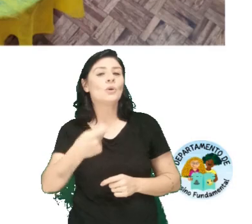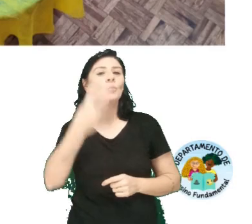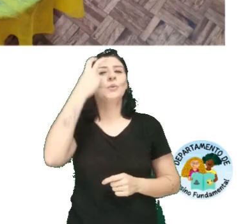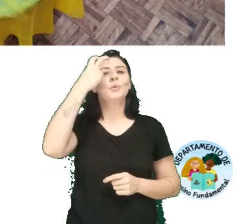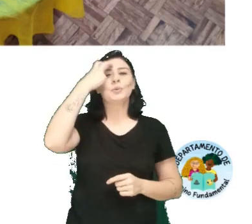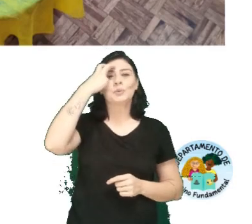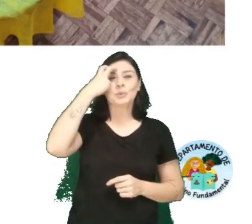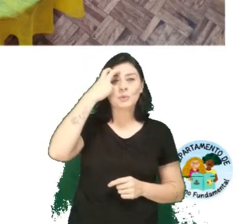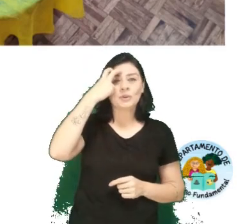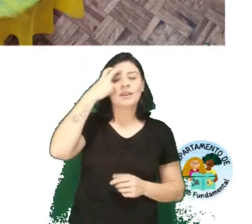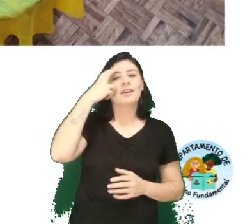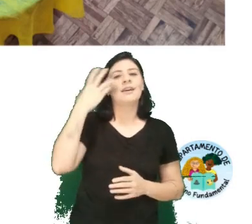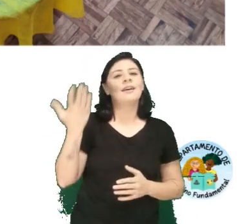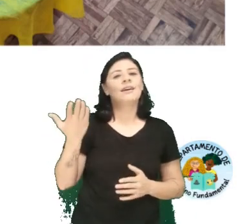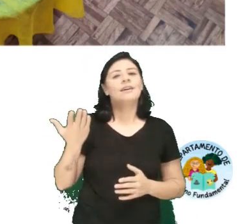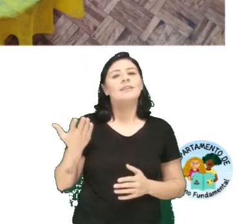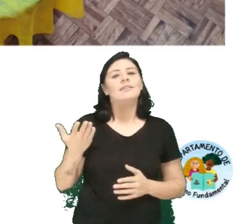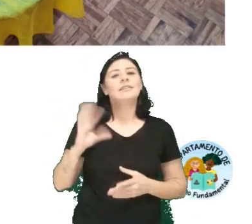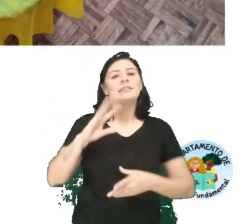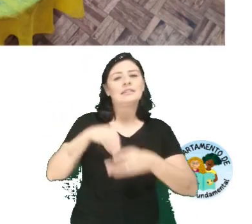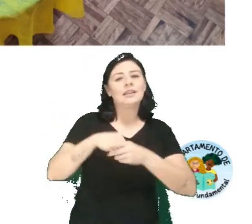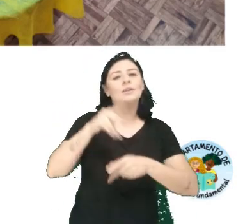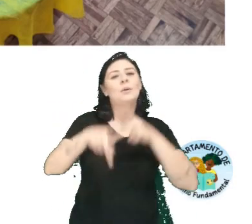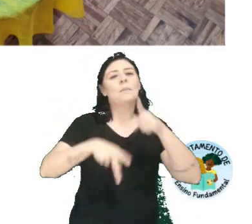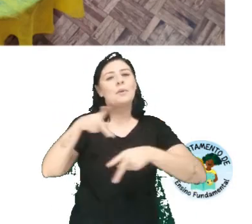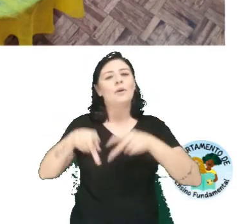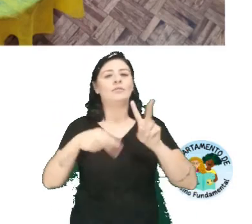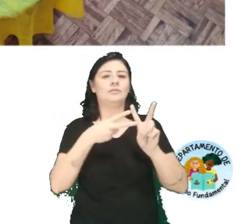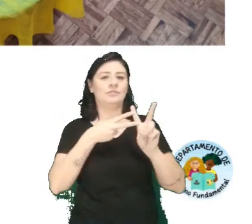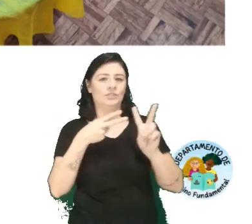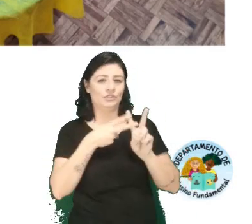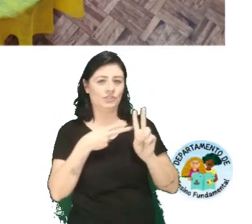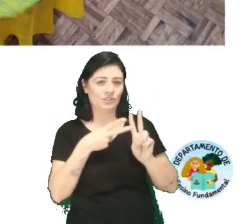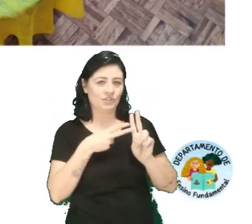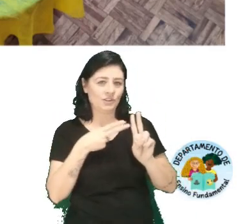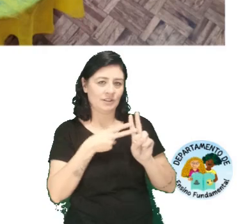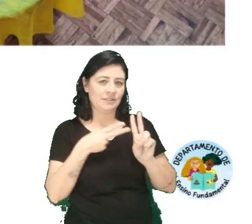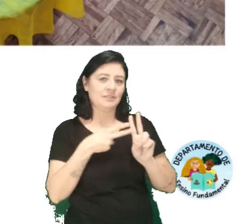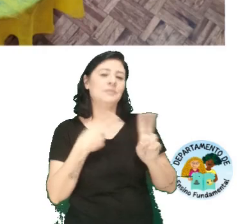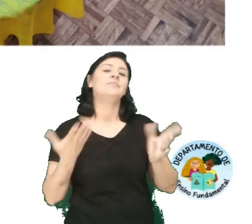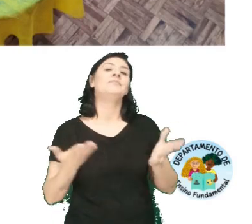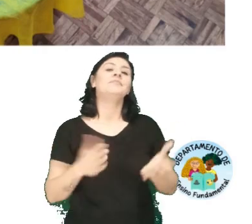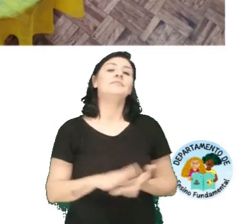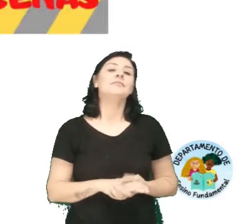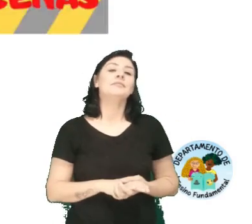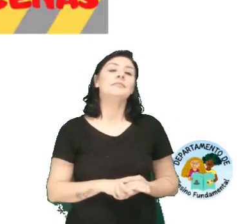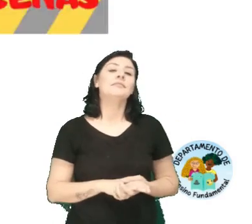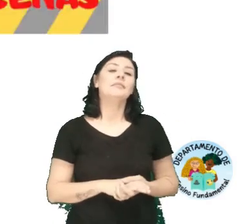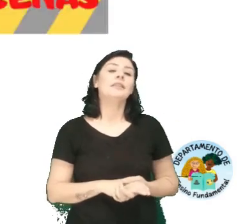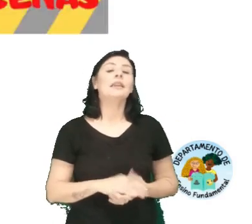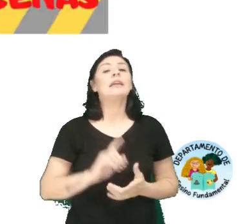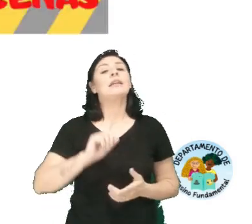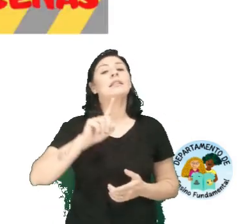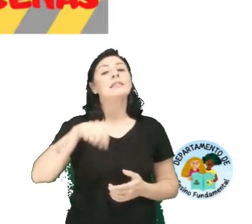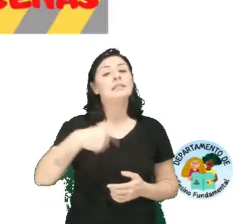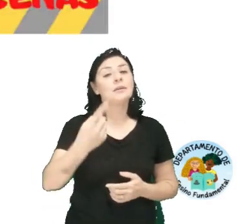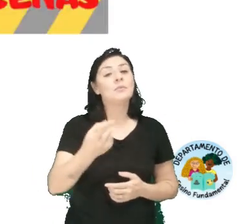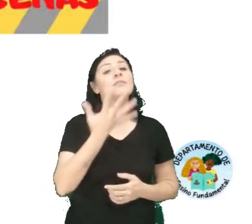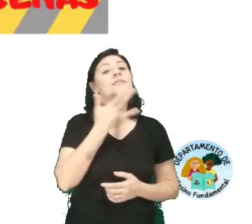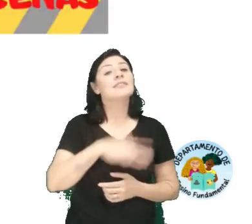essa cultura desses povos indígenas. Na sequência, as